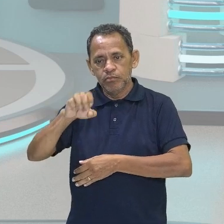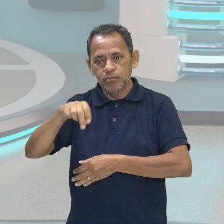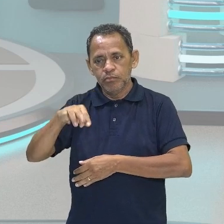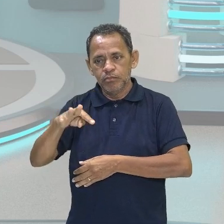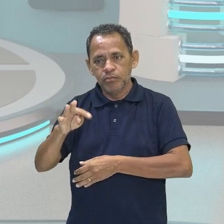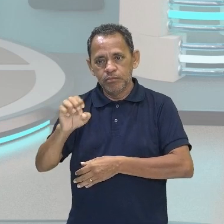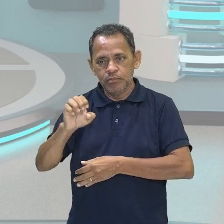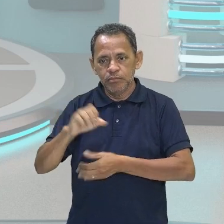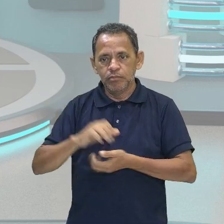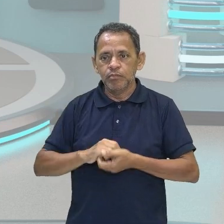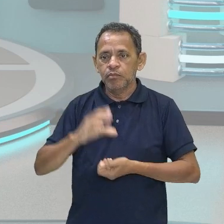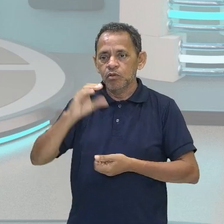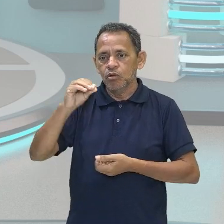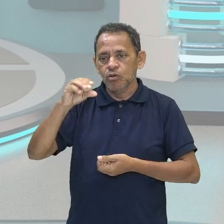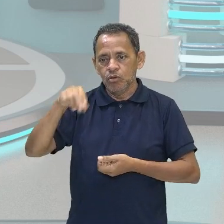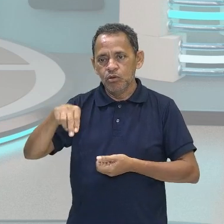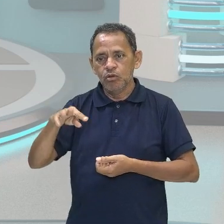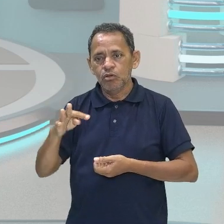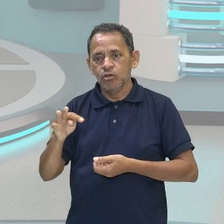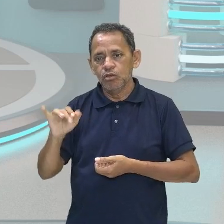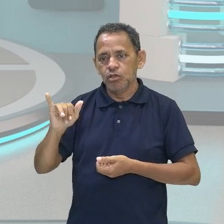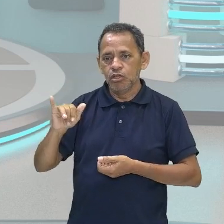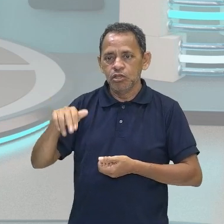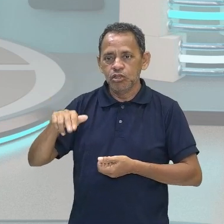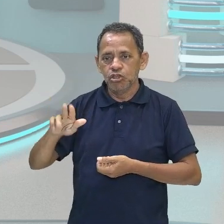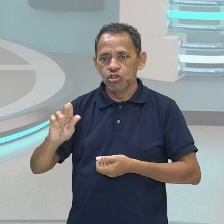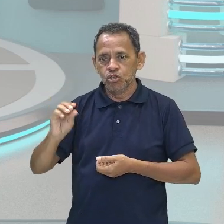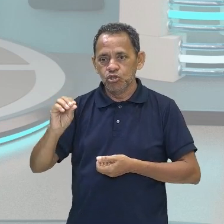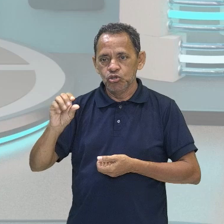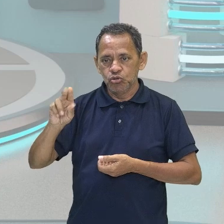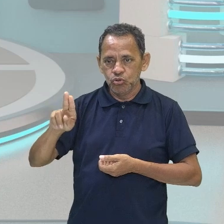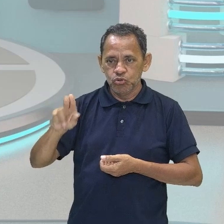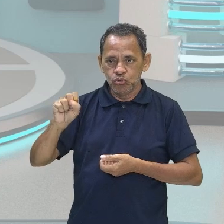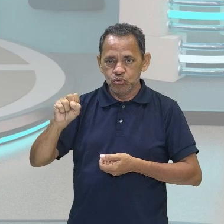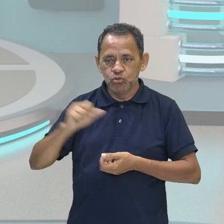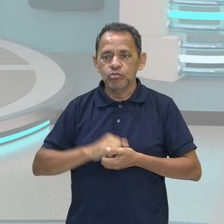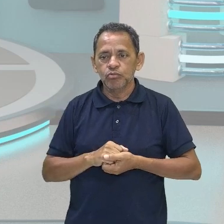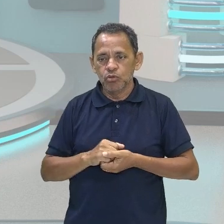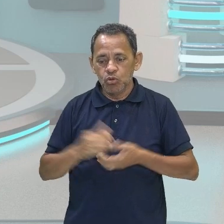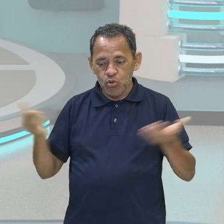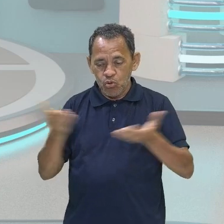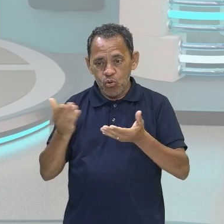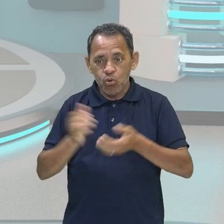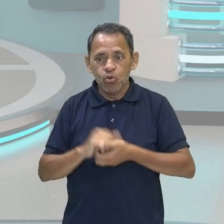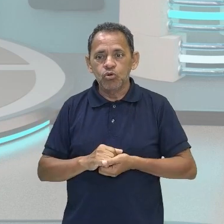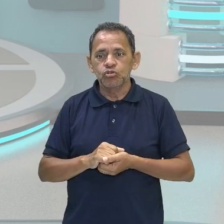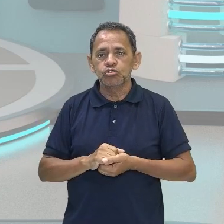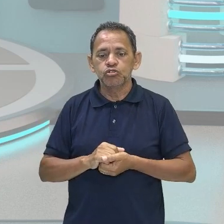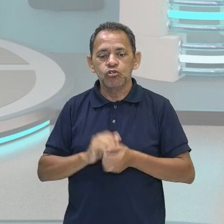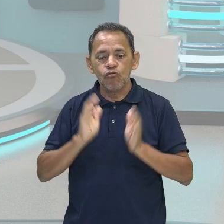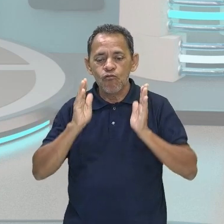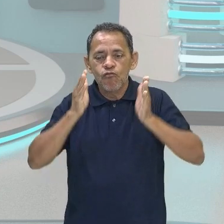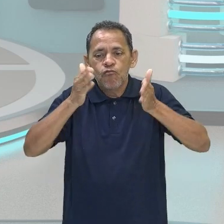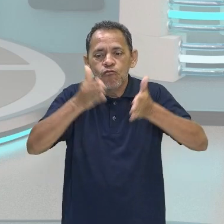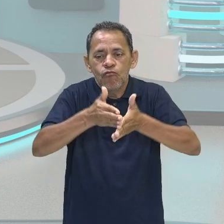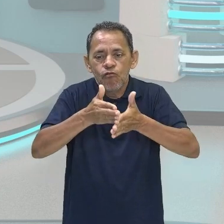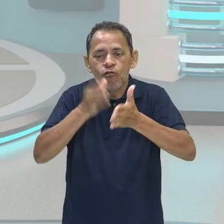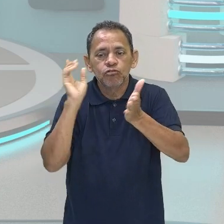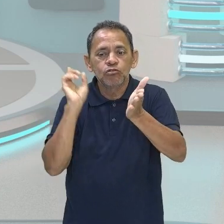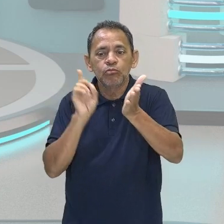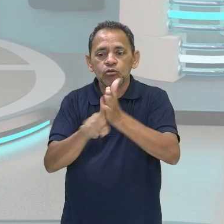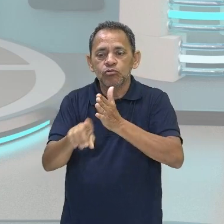hoje, a nossa aula é específica sobre questions, as perguntas, ok? Como que eu